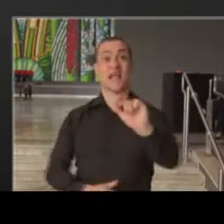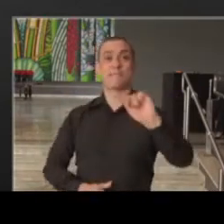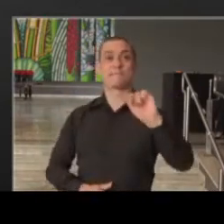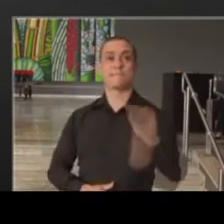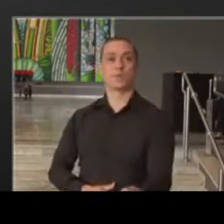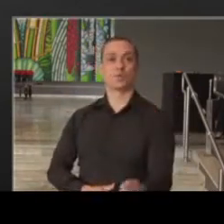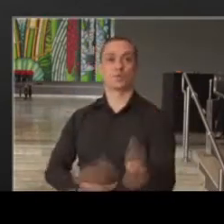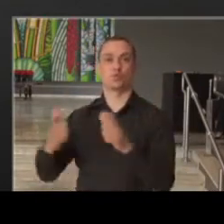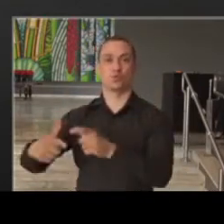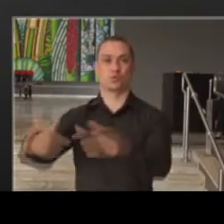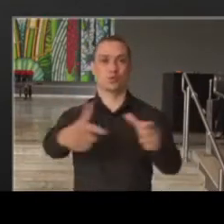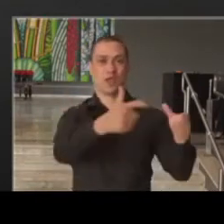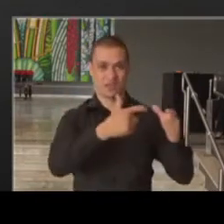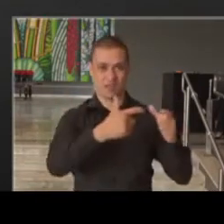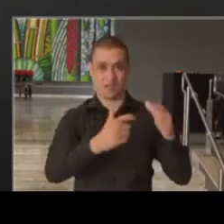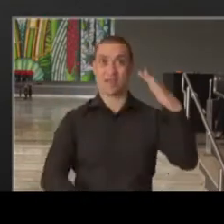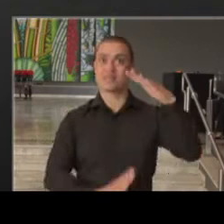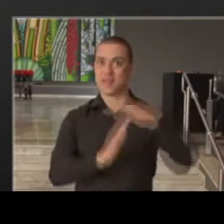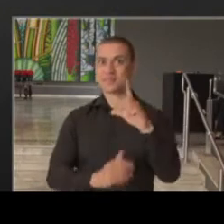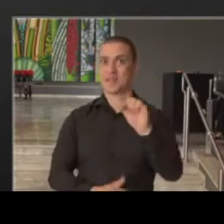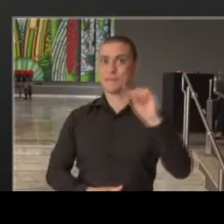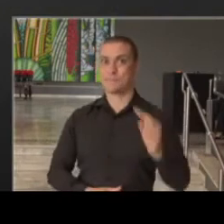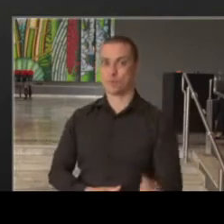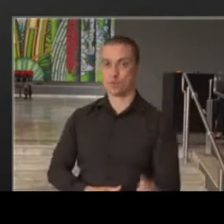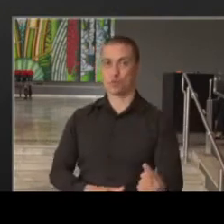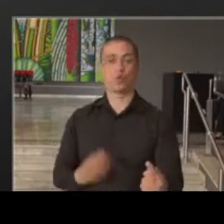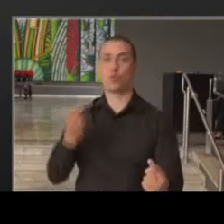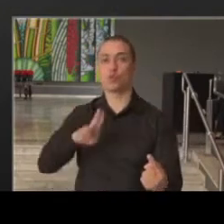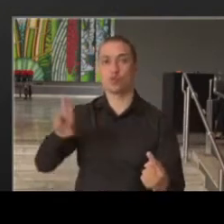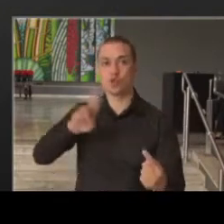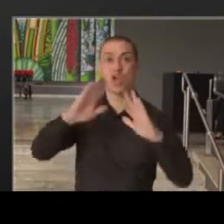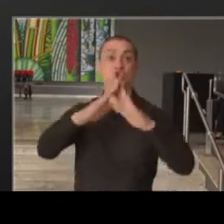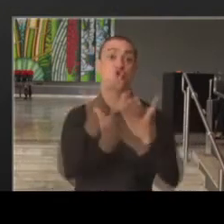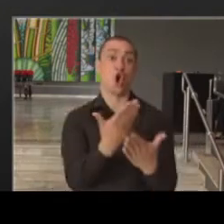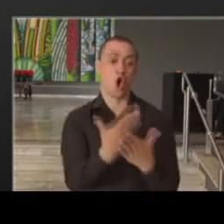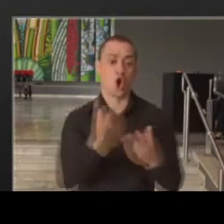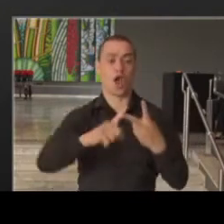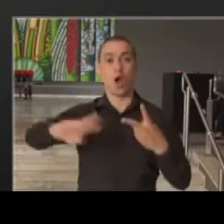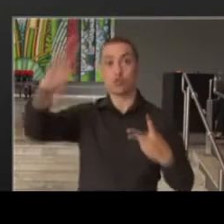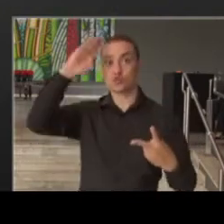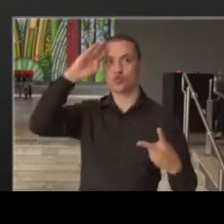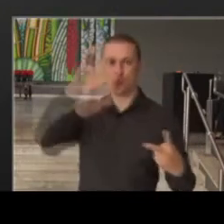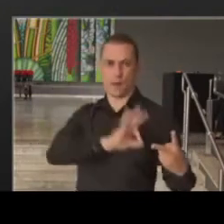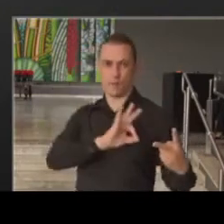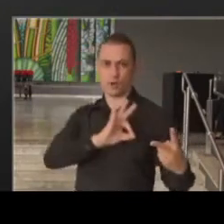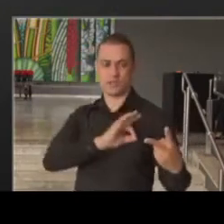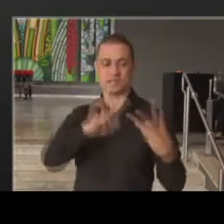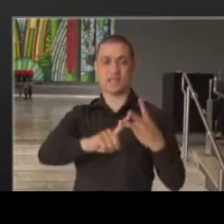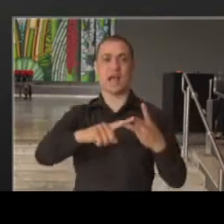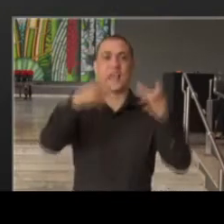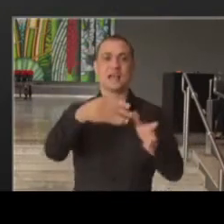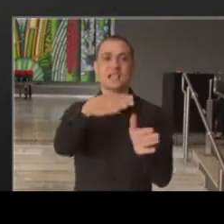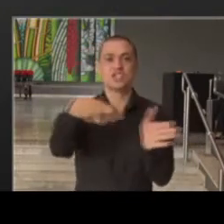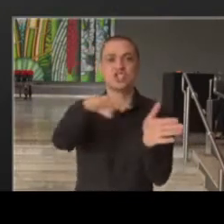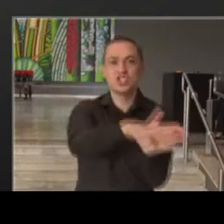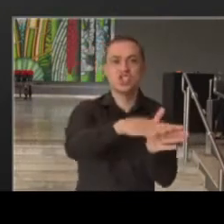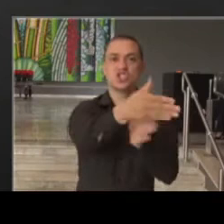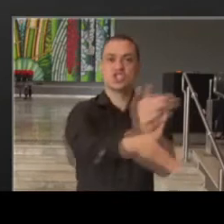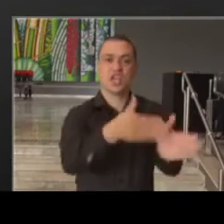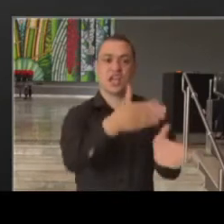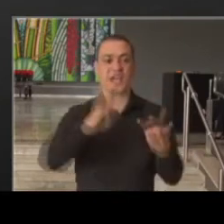mil locais de vacinação, com a possível utilização de escolas, quartéis da PM, estações de trem, terminais de